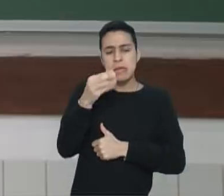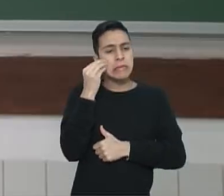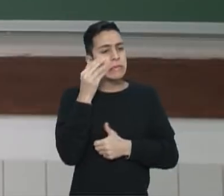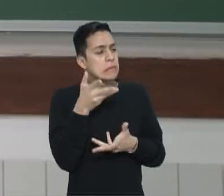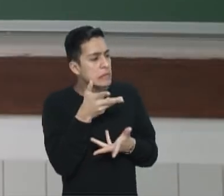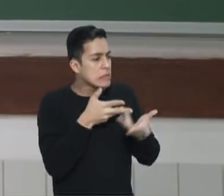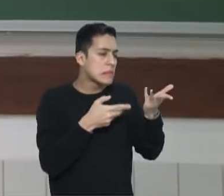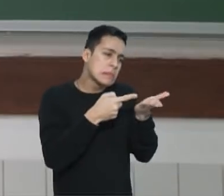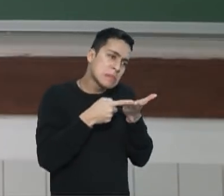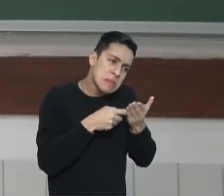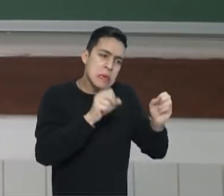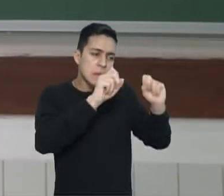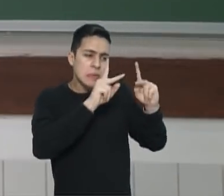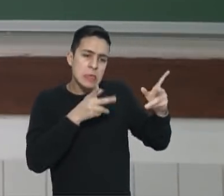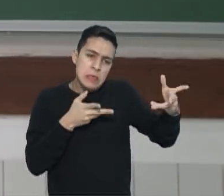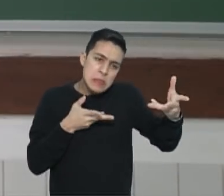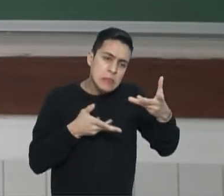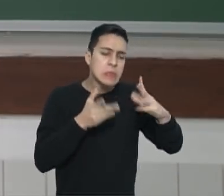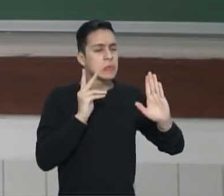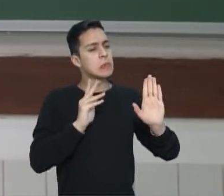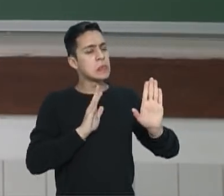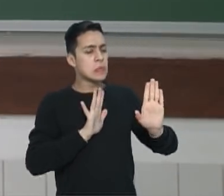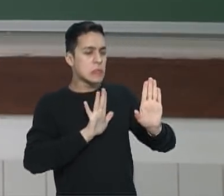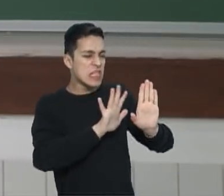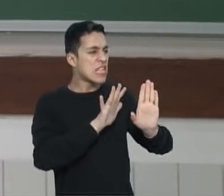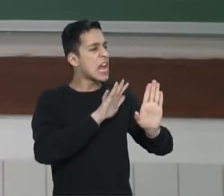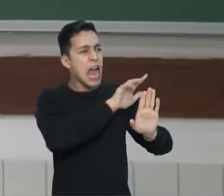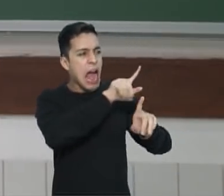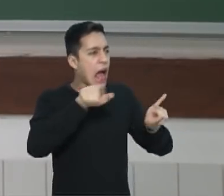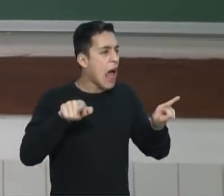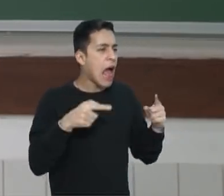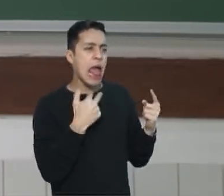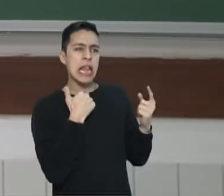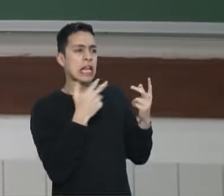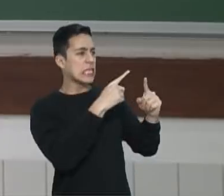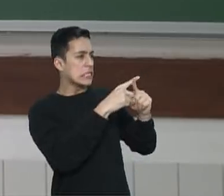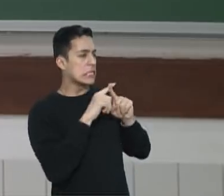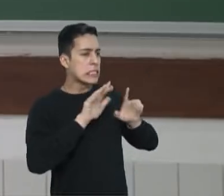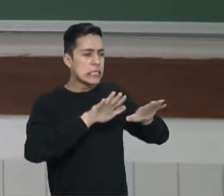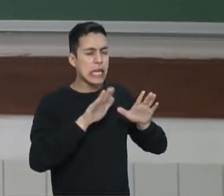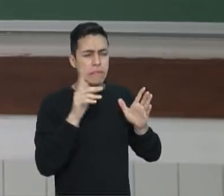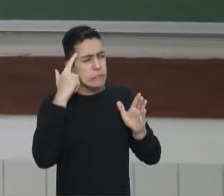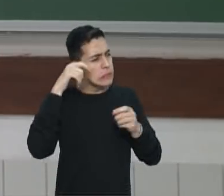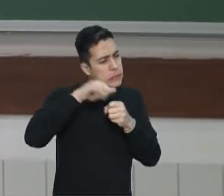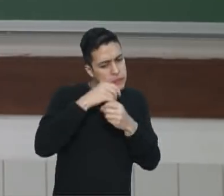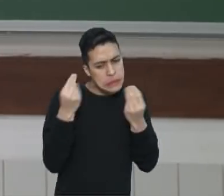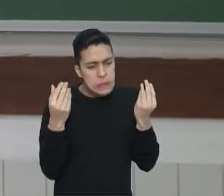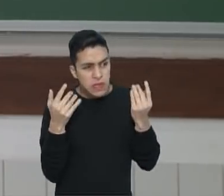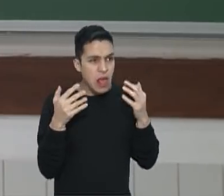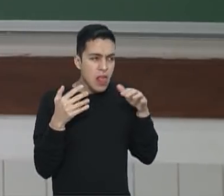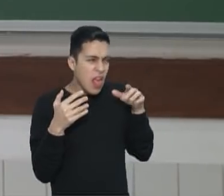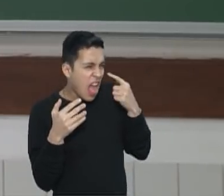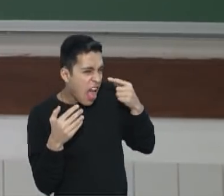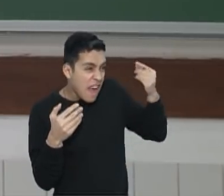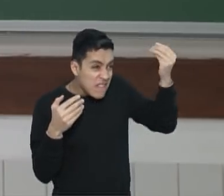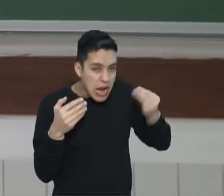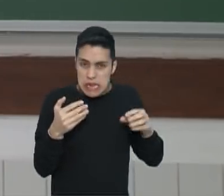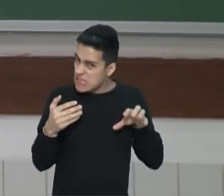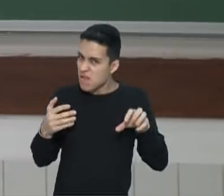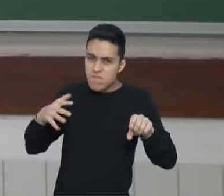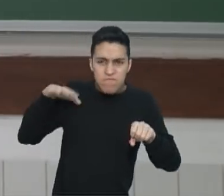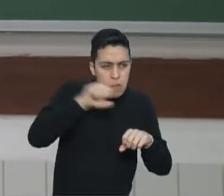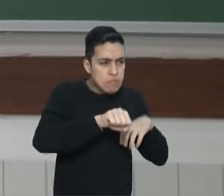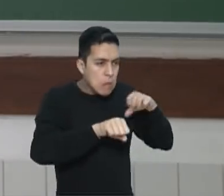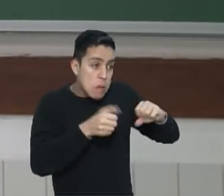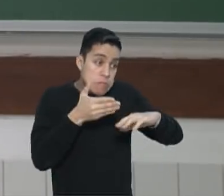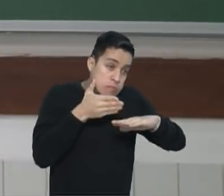pacífica, fazer acordos com os romanos. Como eles viram que isso não era possível, eles começaram a entrar vendo o enfraquecimento do